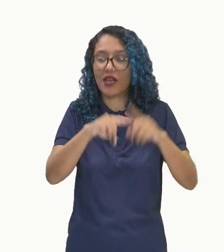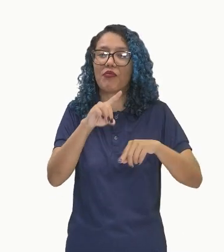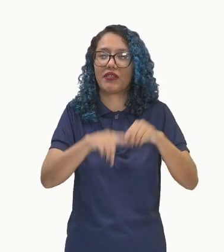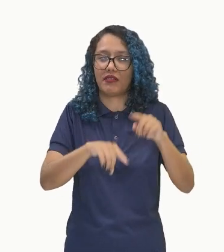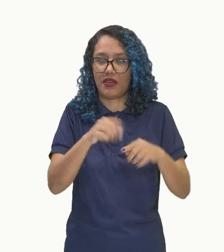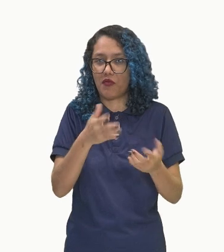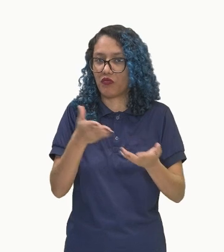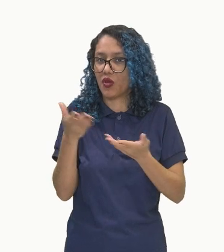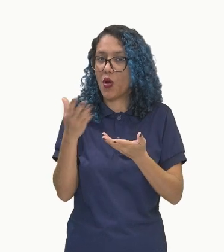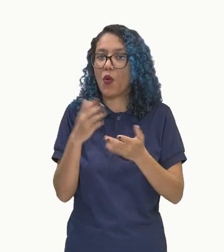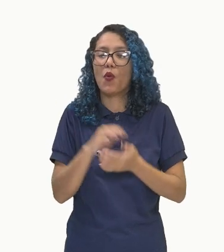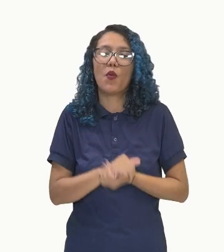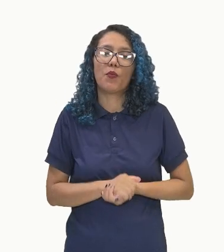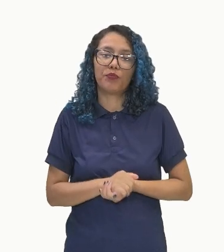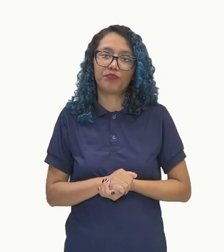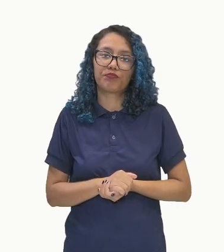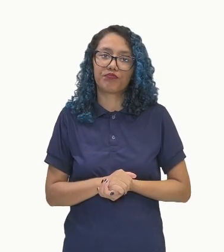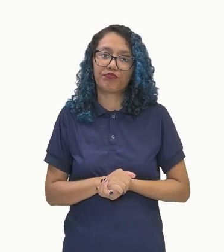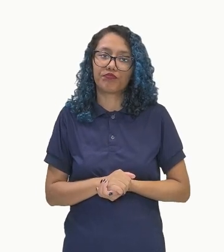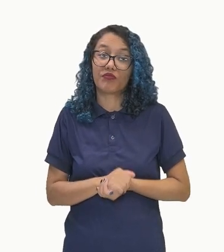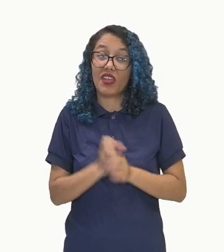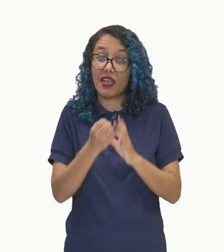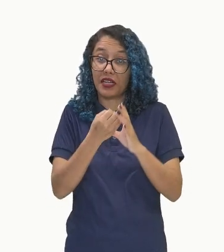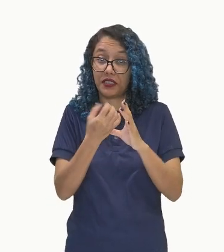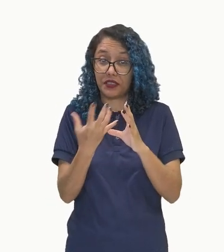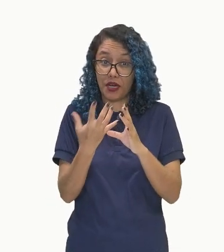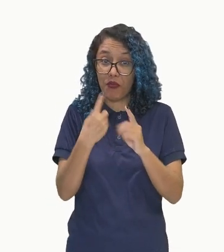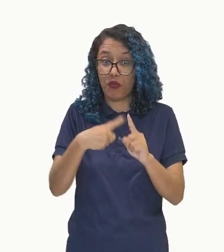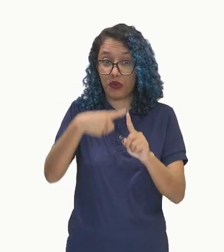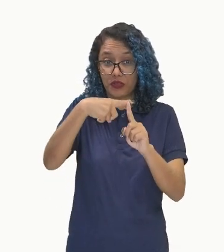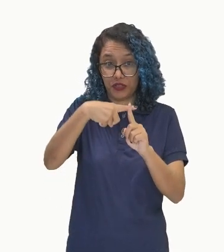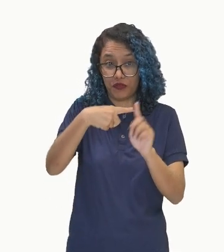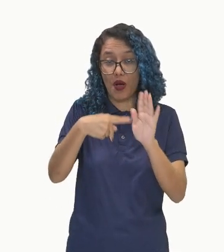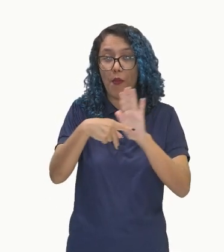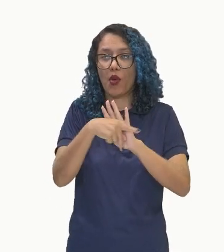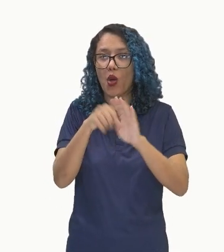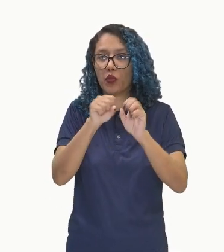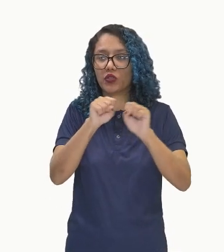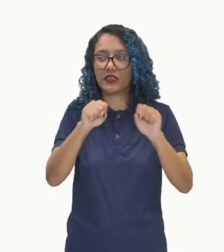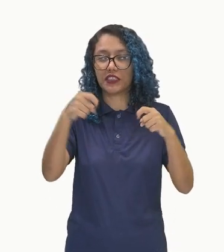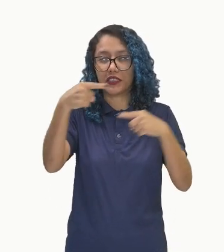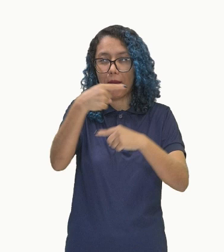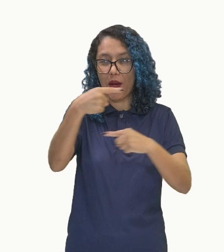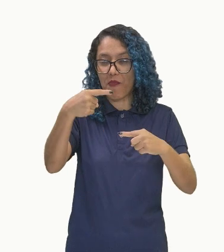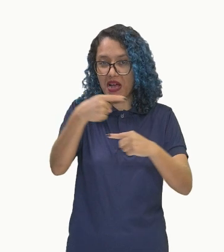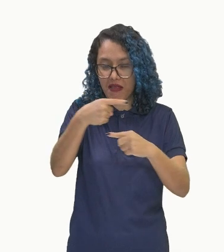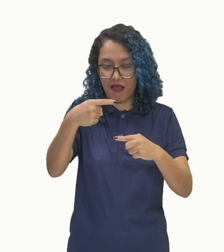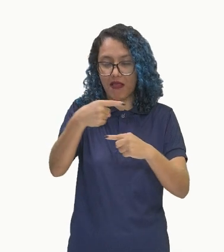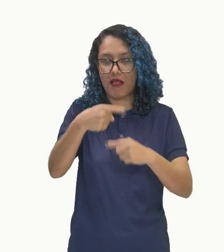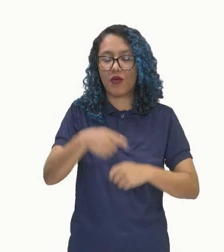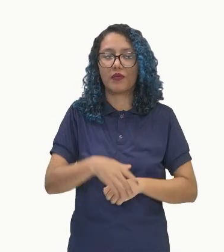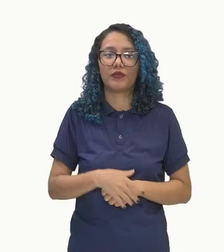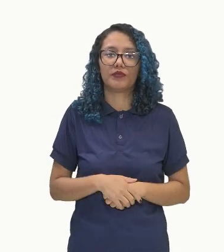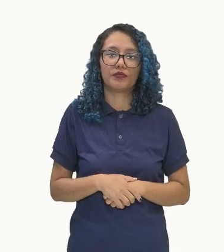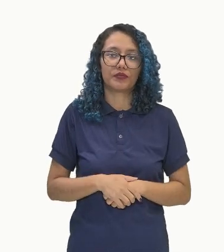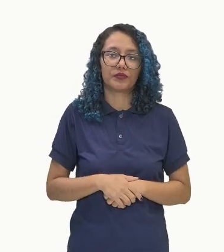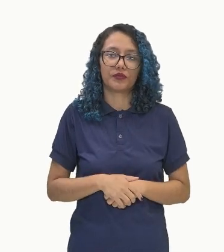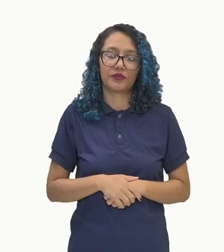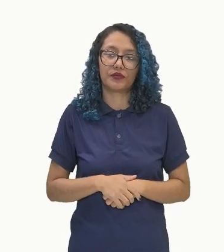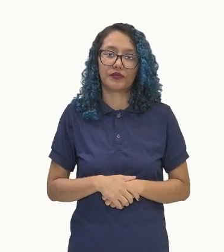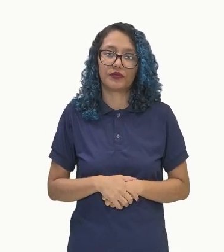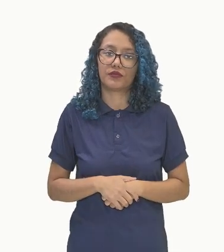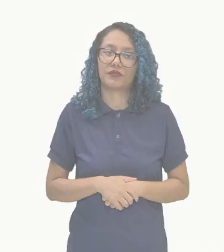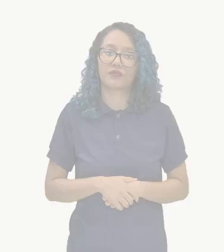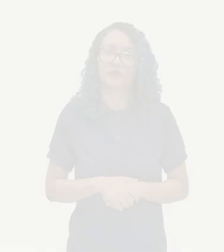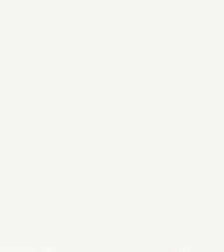É porque a tensão elétrica vai ser igual em todos os componentes, mas a corrente ela